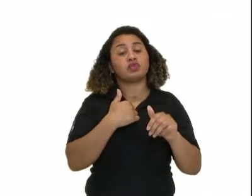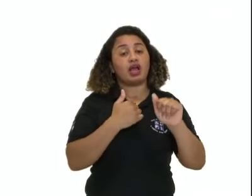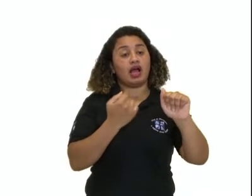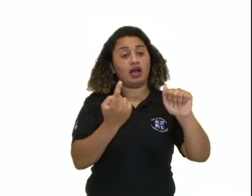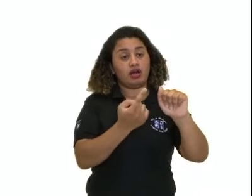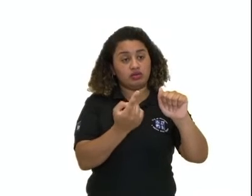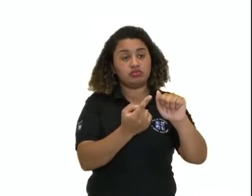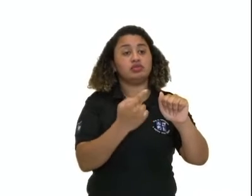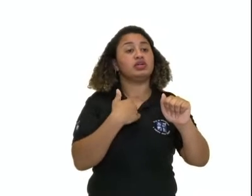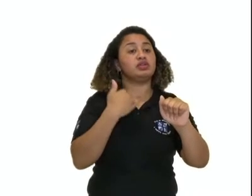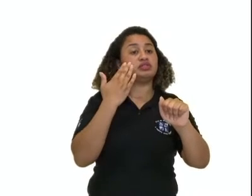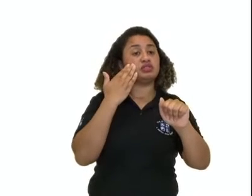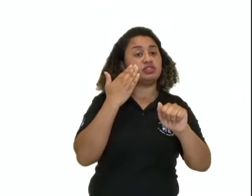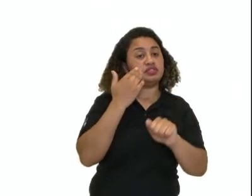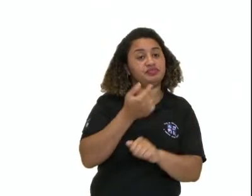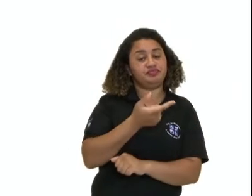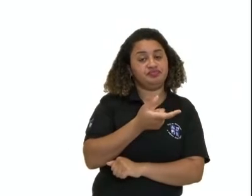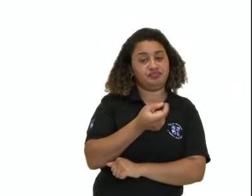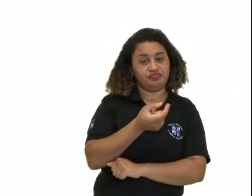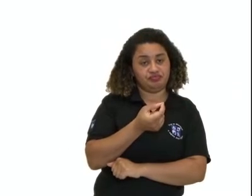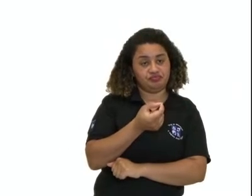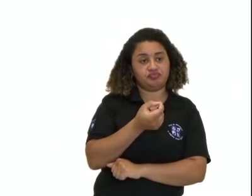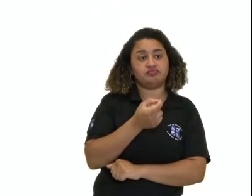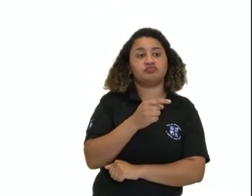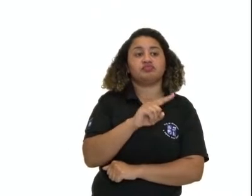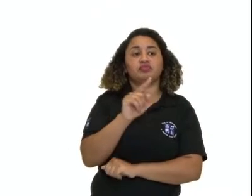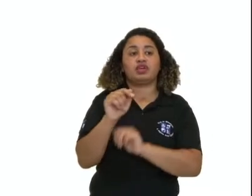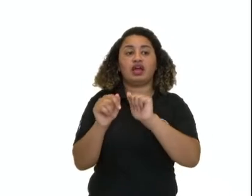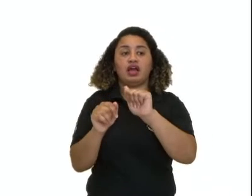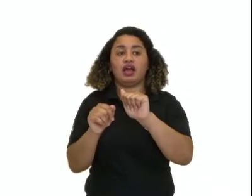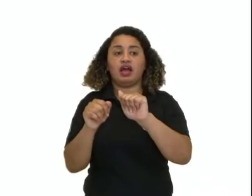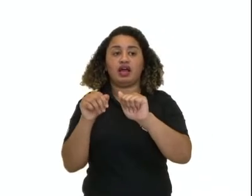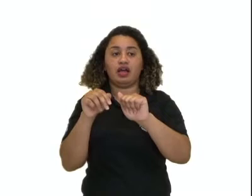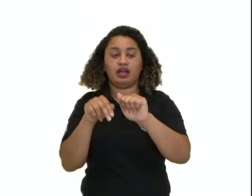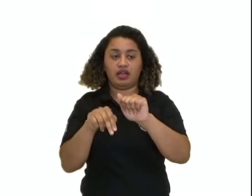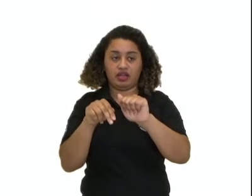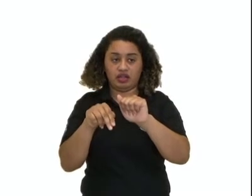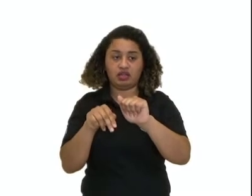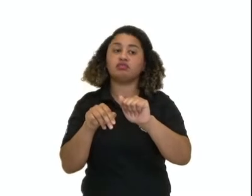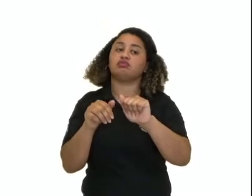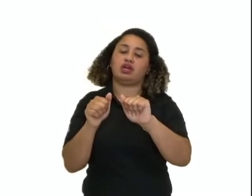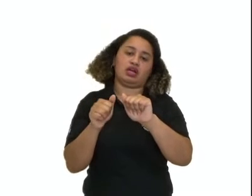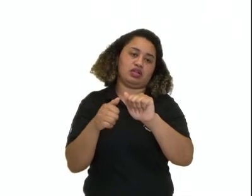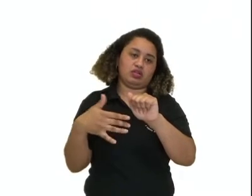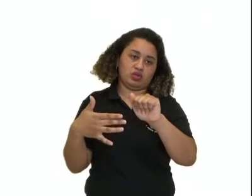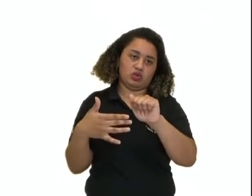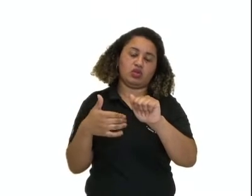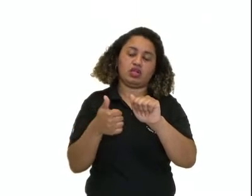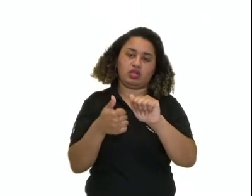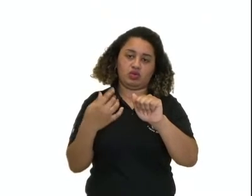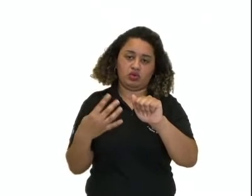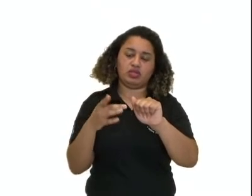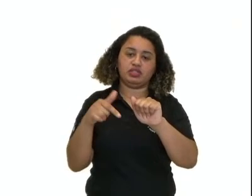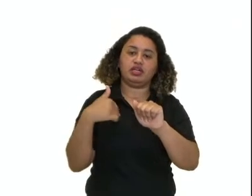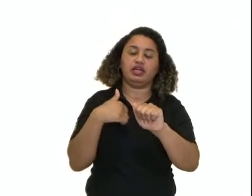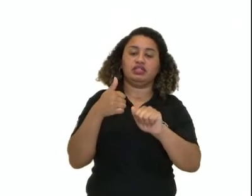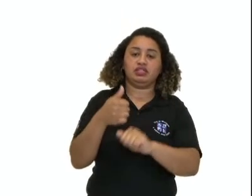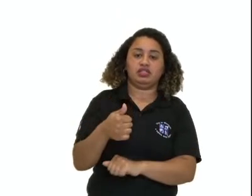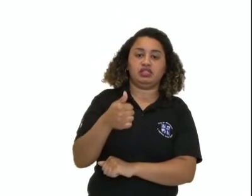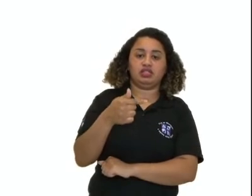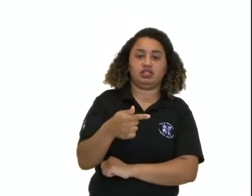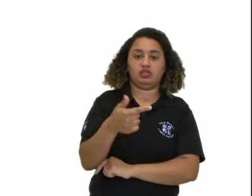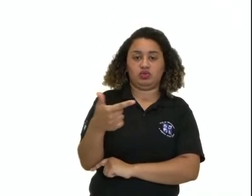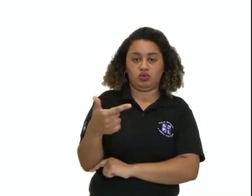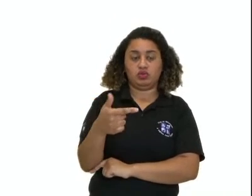lugar do A1, nós substituímos por 20. Do A14 pelo último termo, que seria o